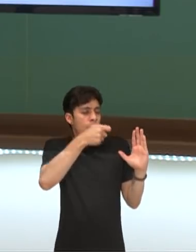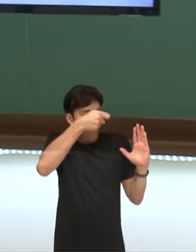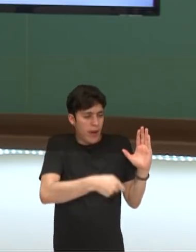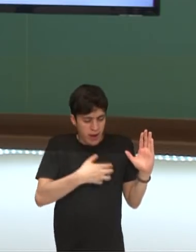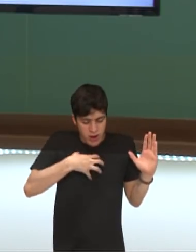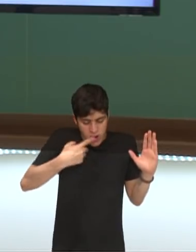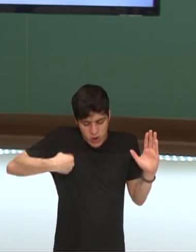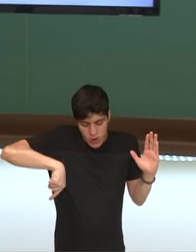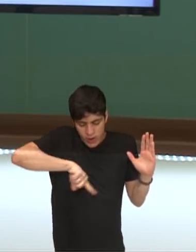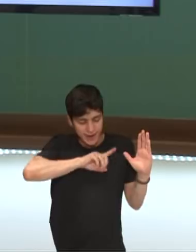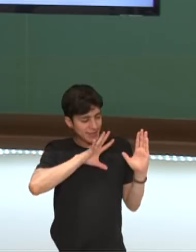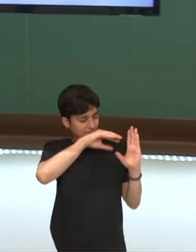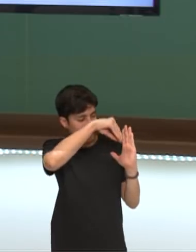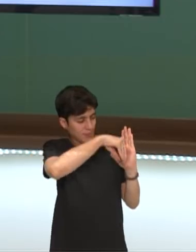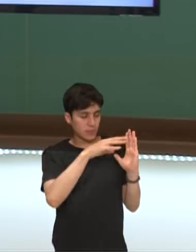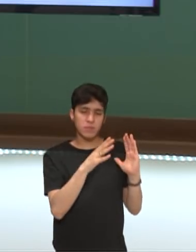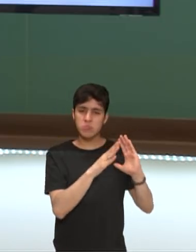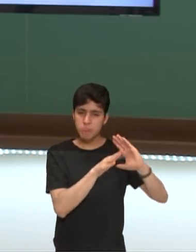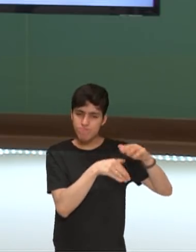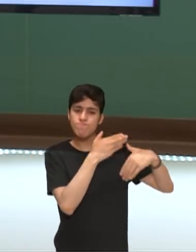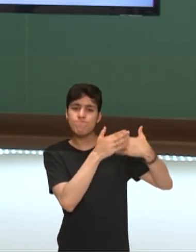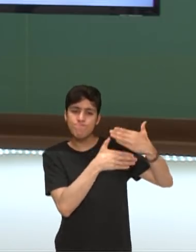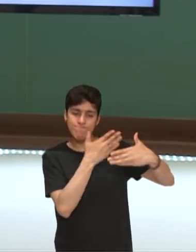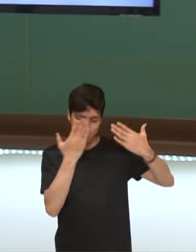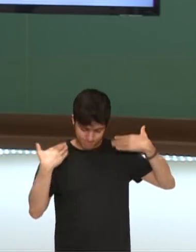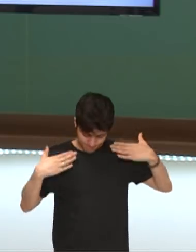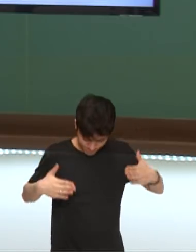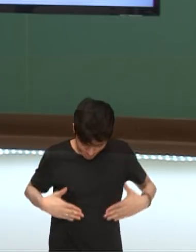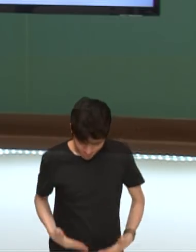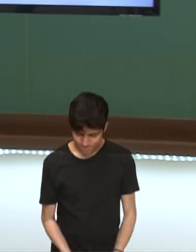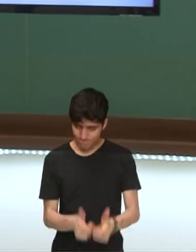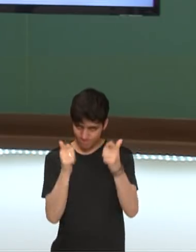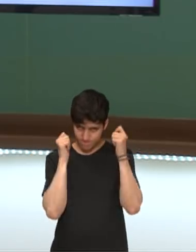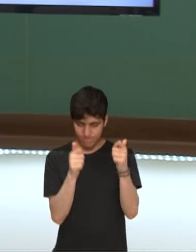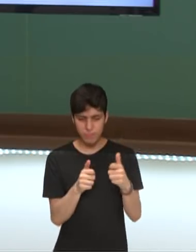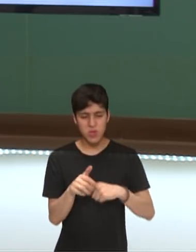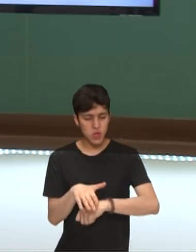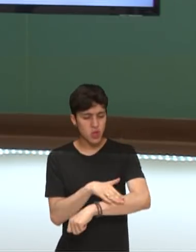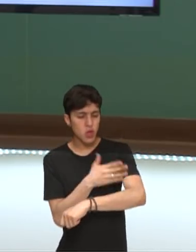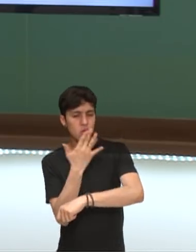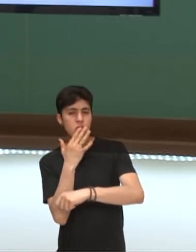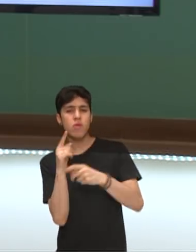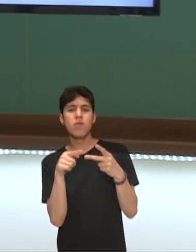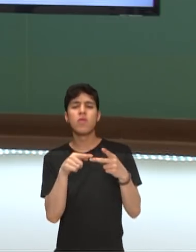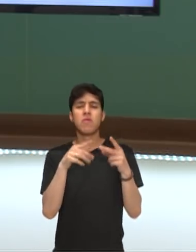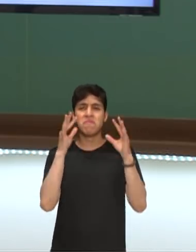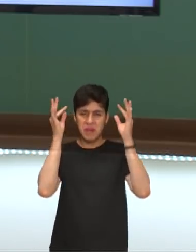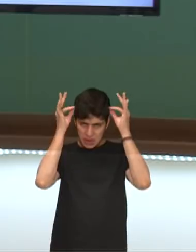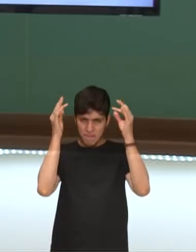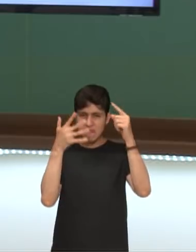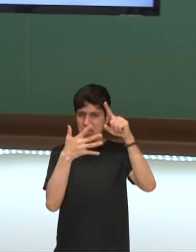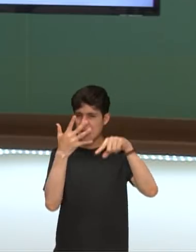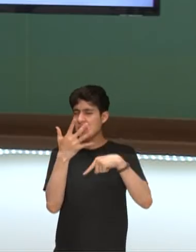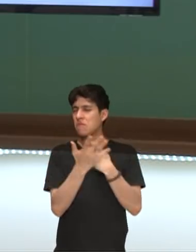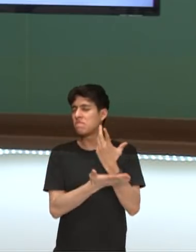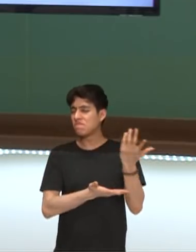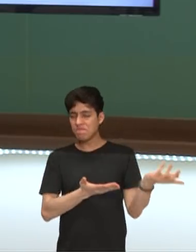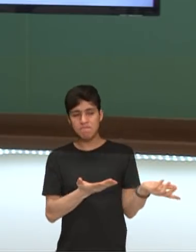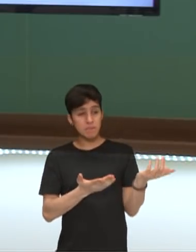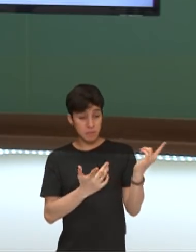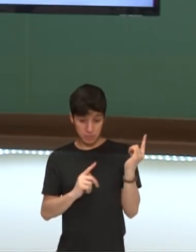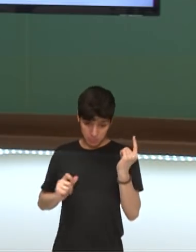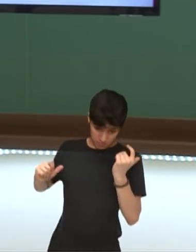Ali vai estar sendo produzida proteínas que vai constituir o nosso corpo, por exemplo, a melanina, a queratina. E agora, se eu substituo essa